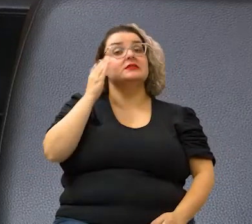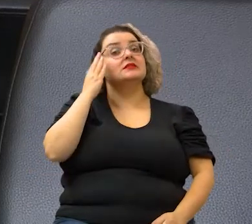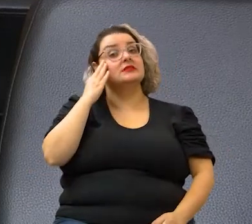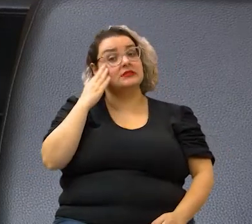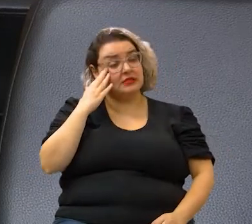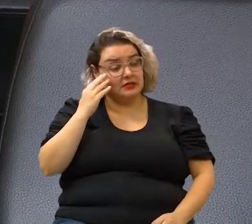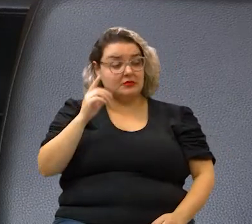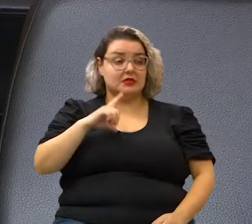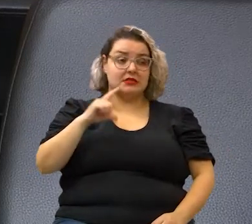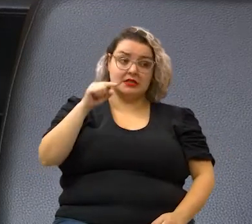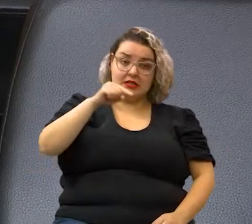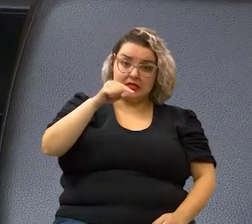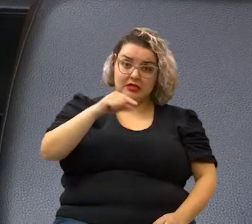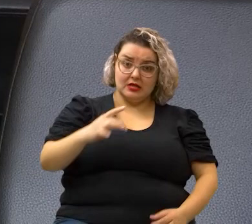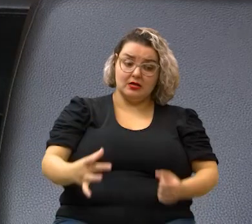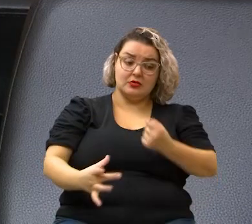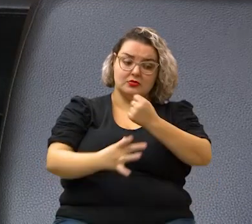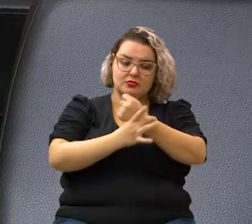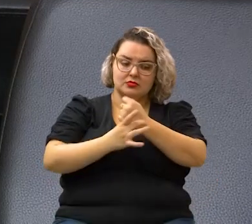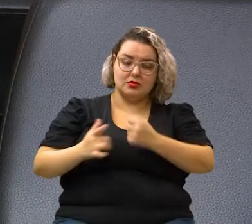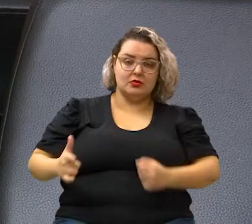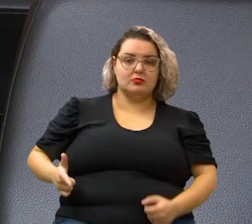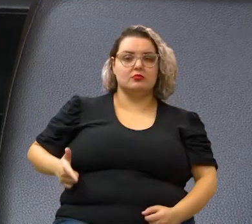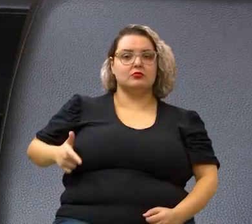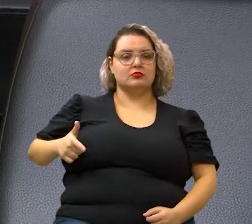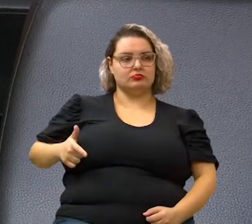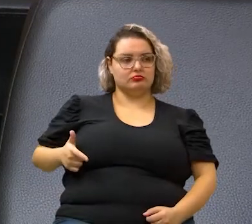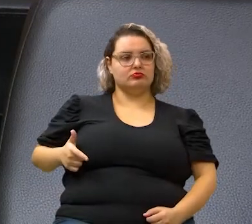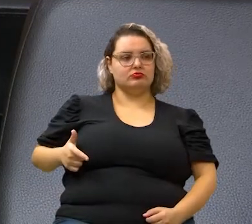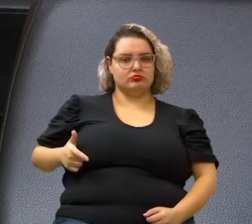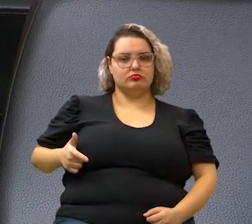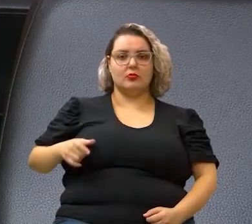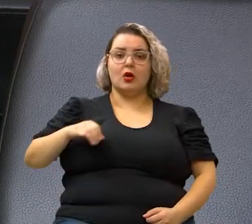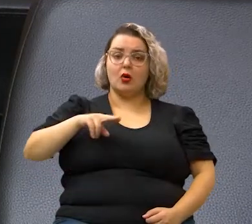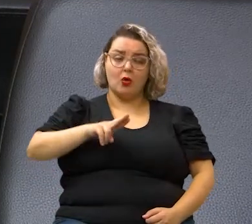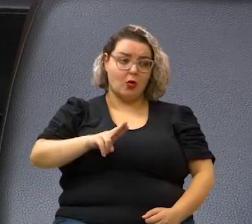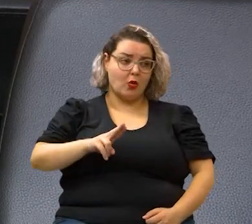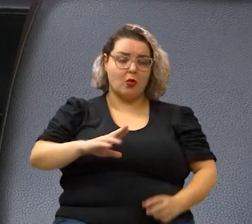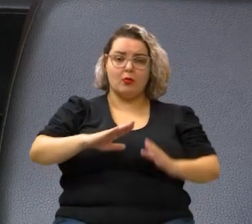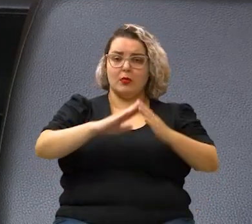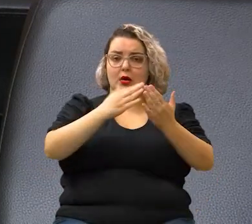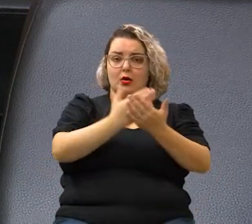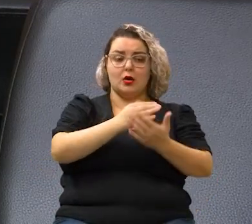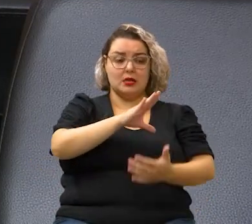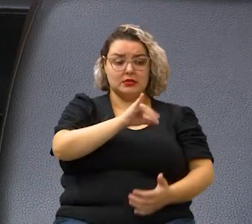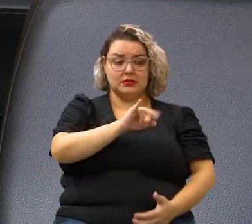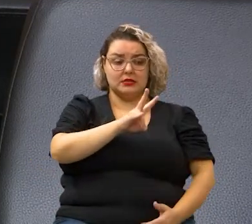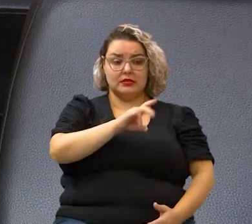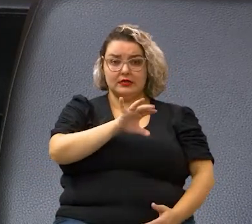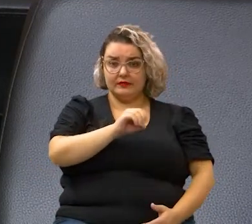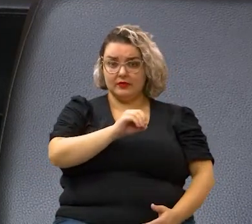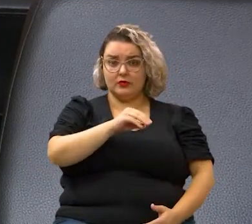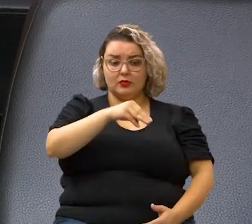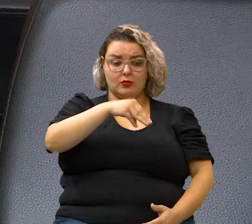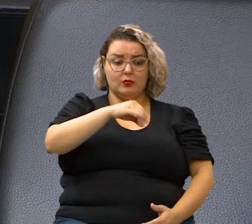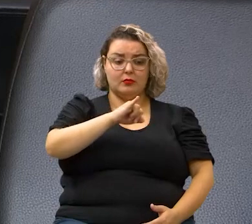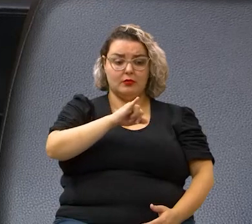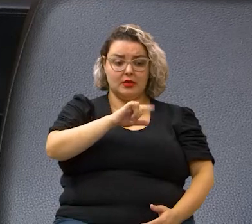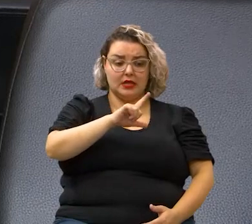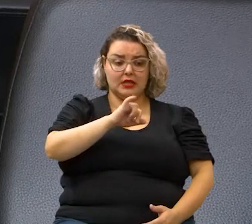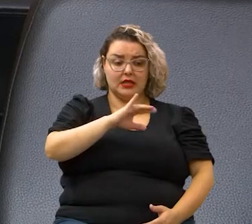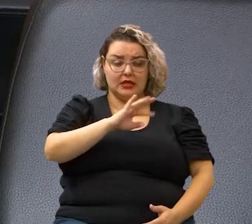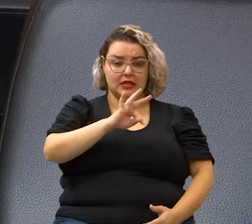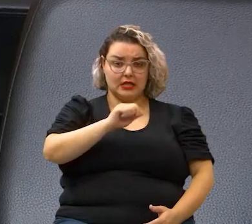ele sabe que tem lá um segurança armado, né, ou, por exemplo, uma escola cívico-militar, que sabe que tem